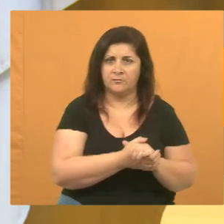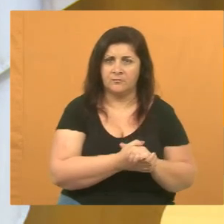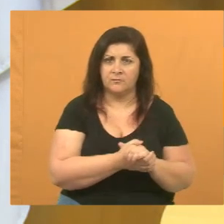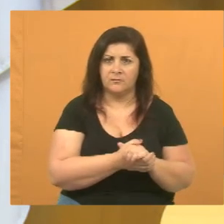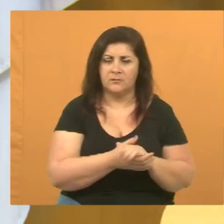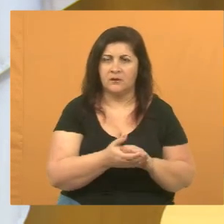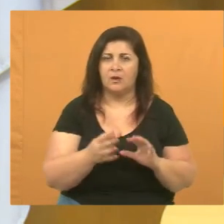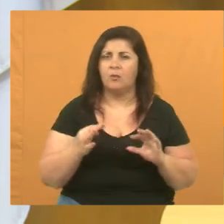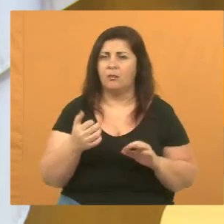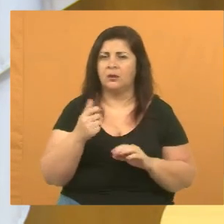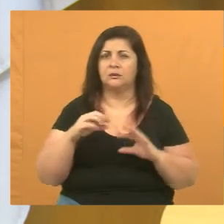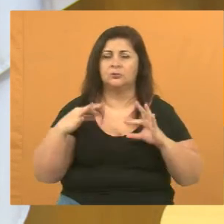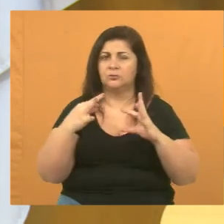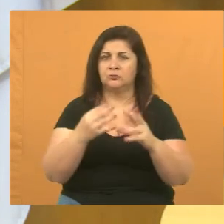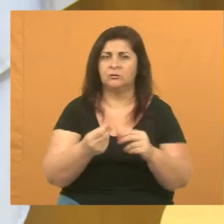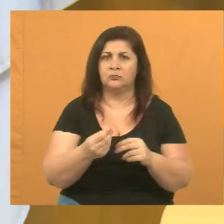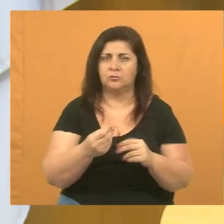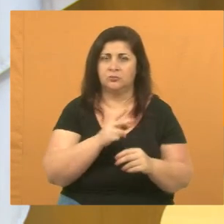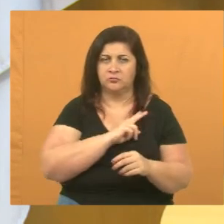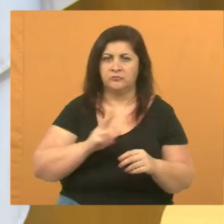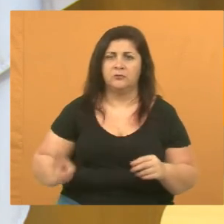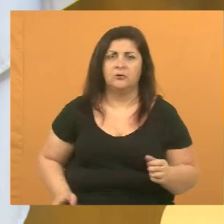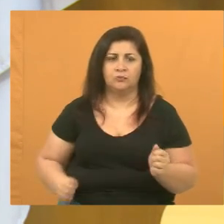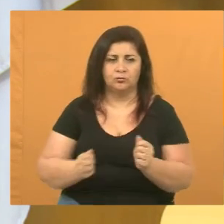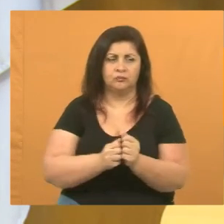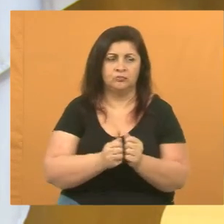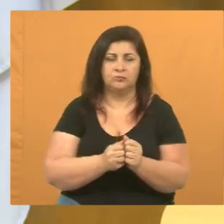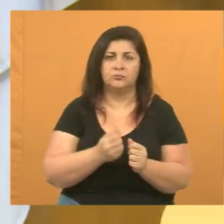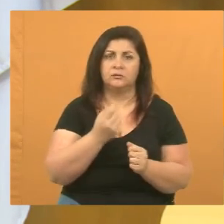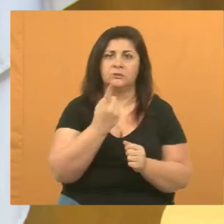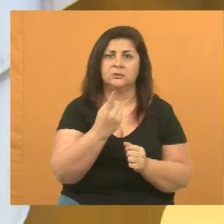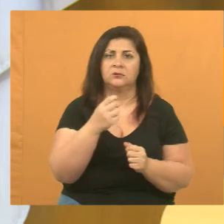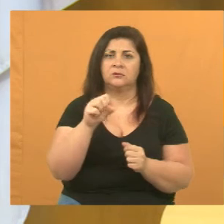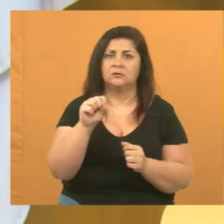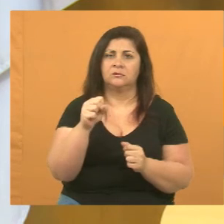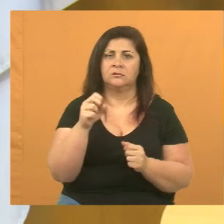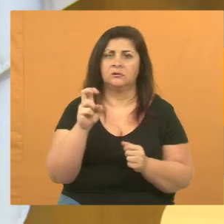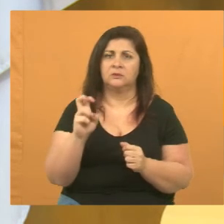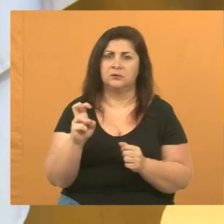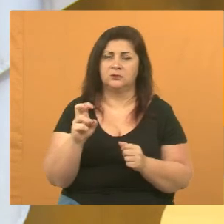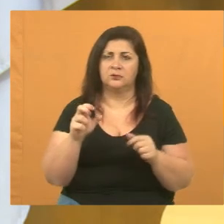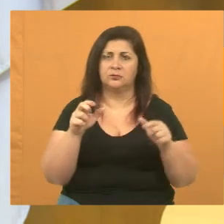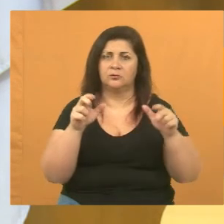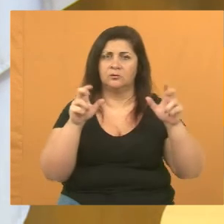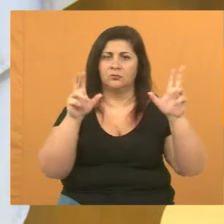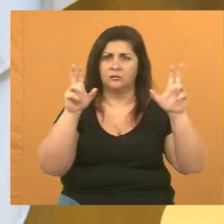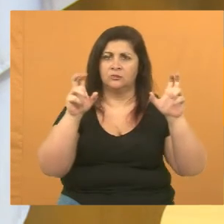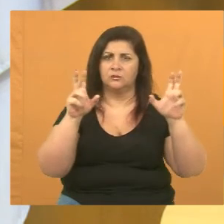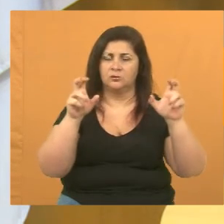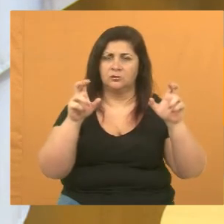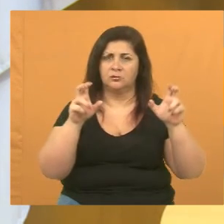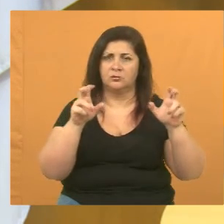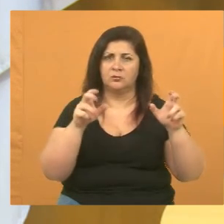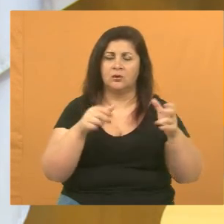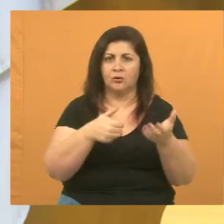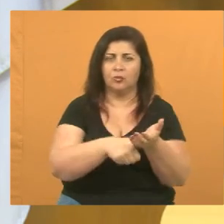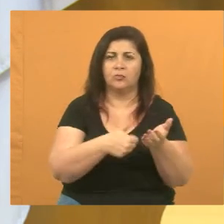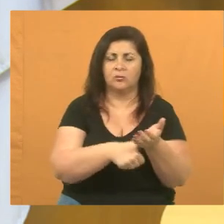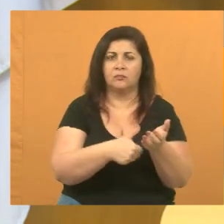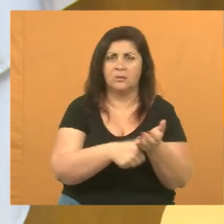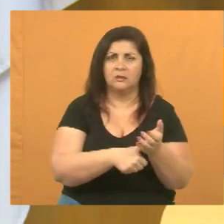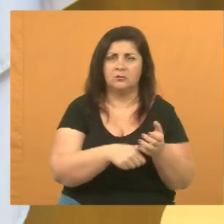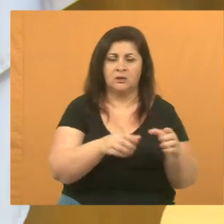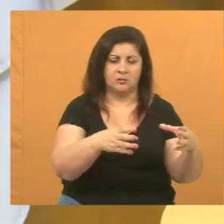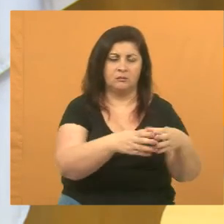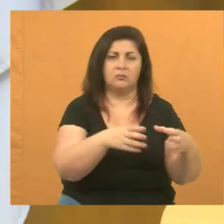todos os vereadores presentes, 185 títulos para as famílias lá do Lago Azul,